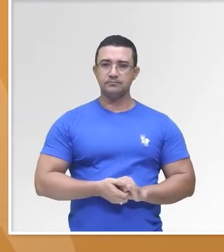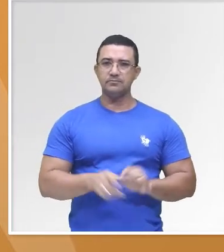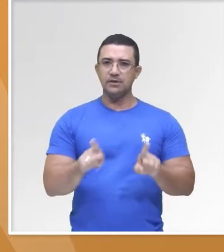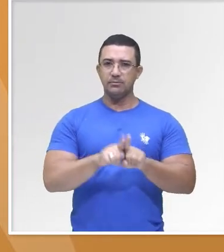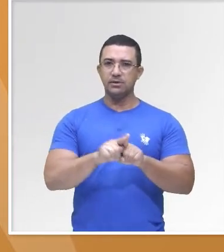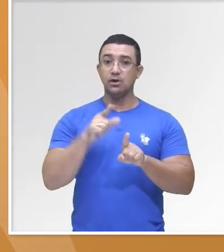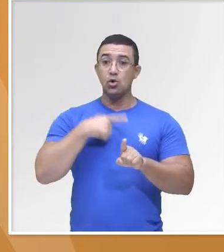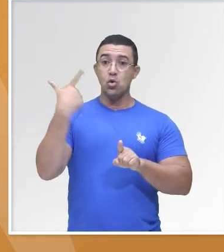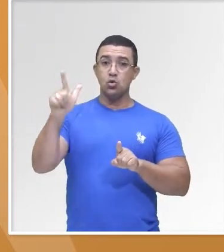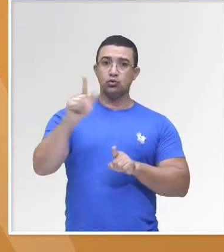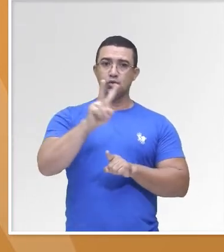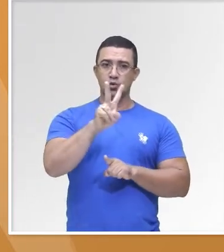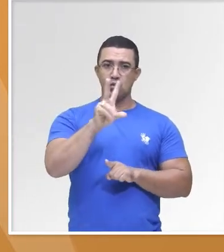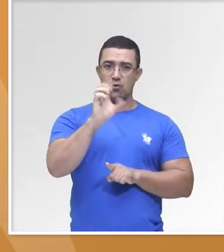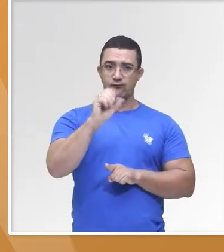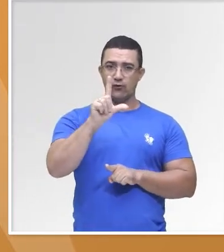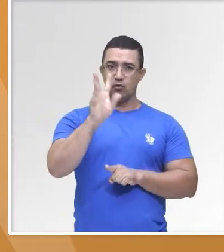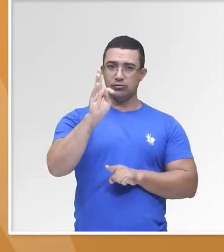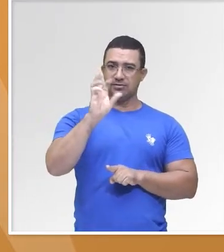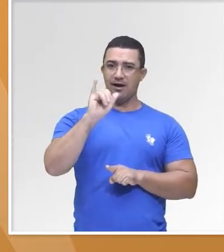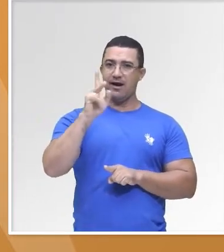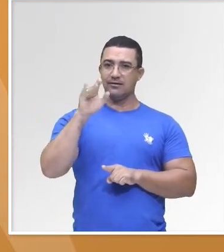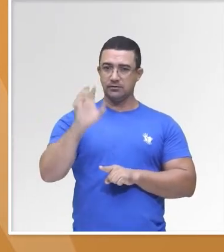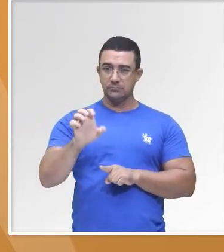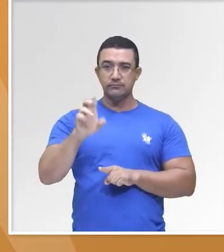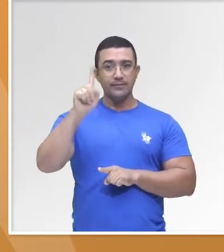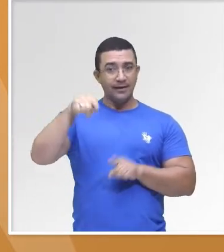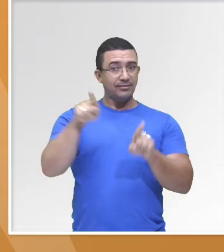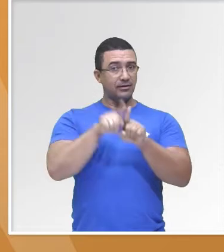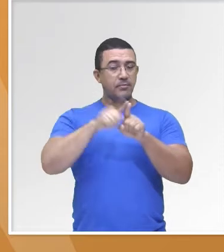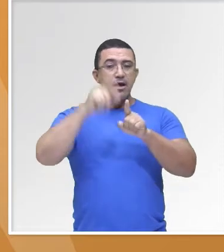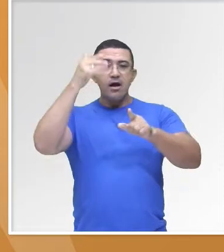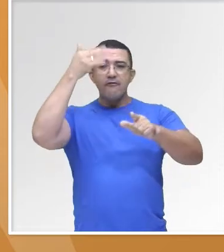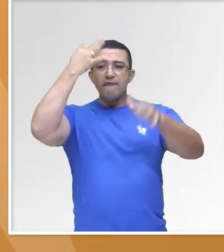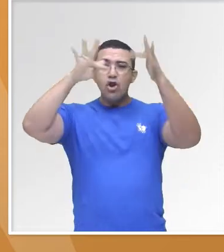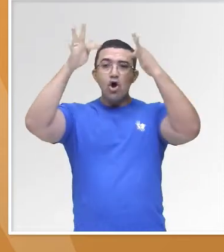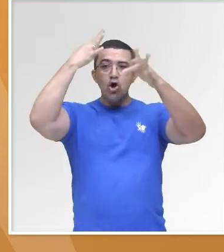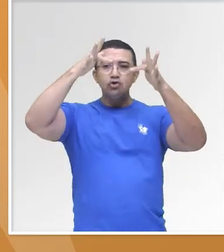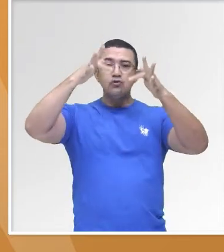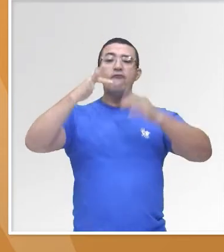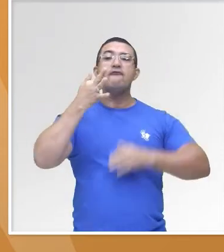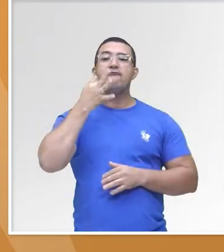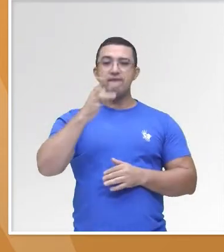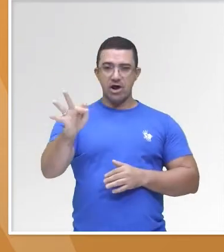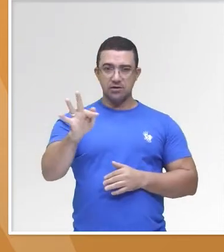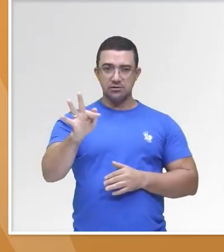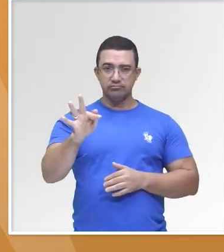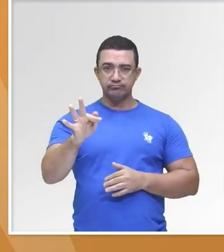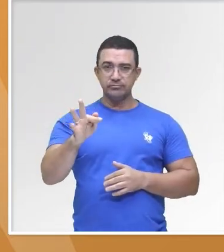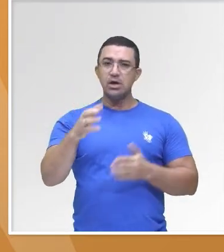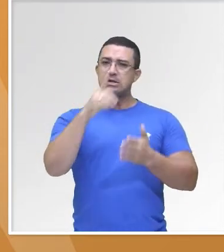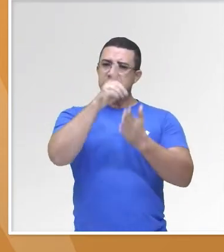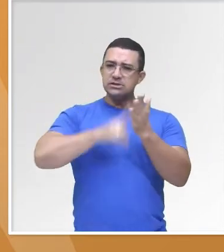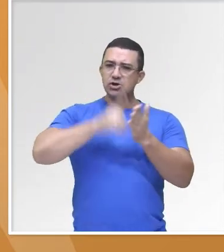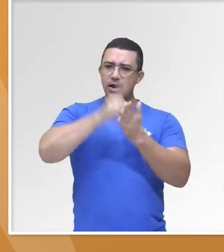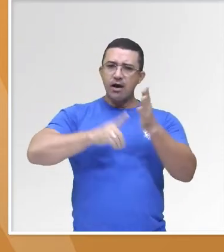Voltaire. Voltaire também foi um filósofo francês. Criou a obra Dicionário